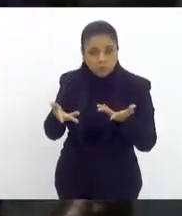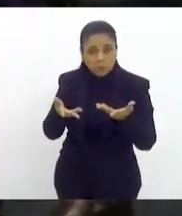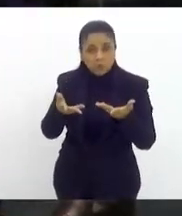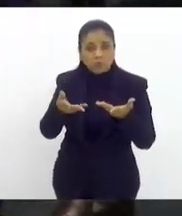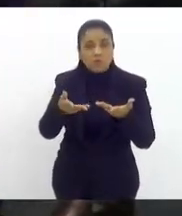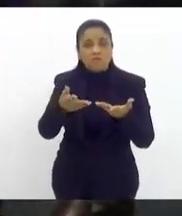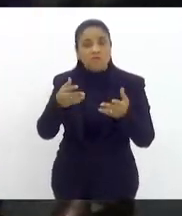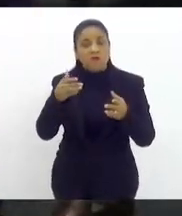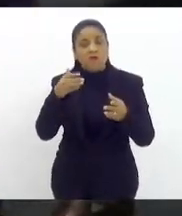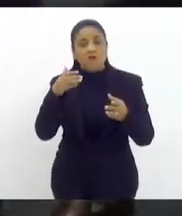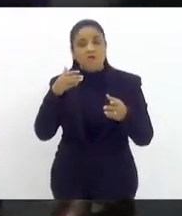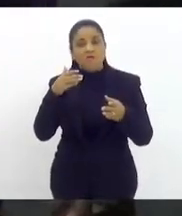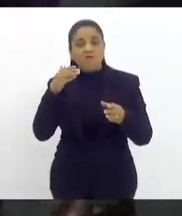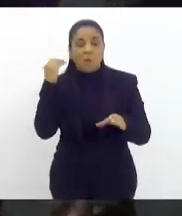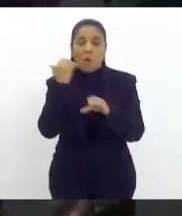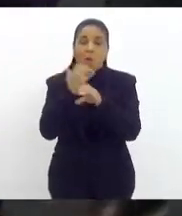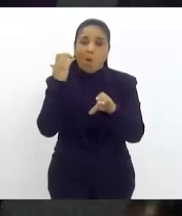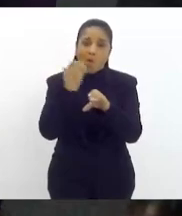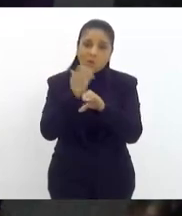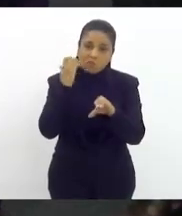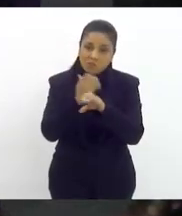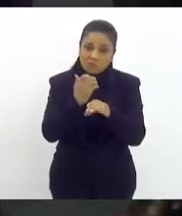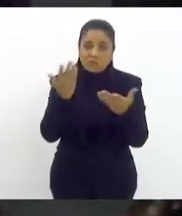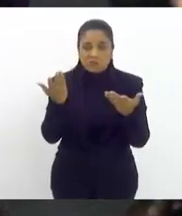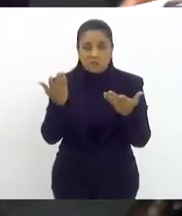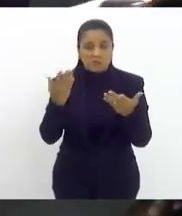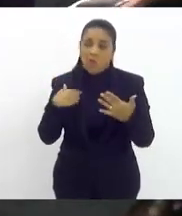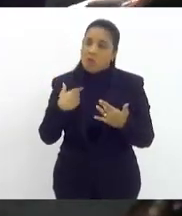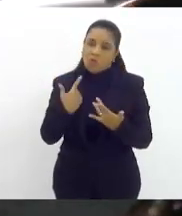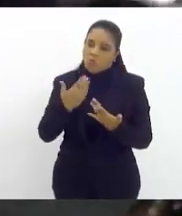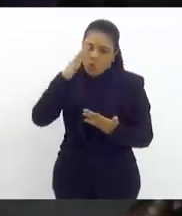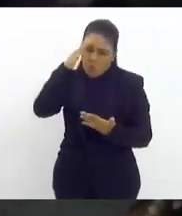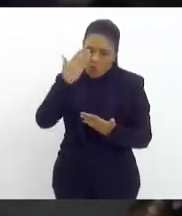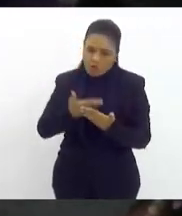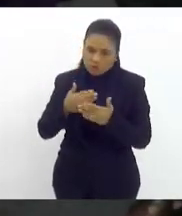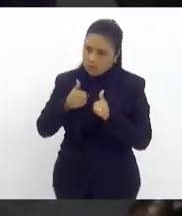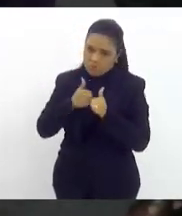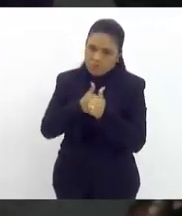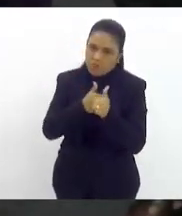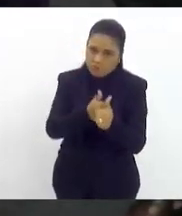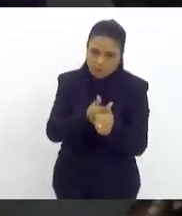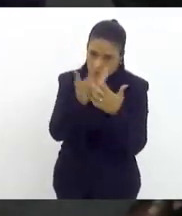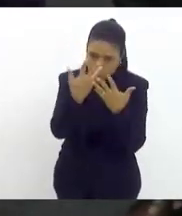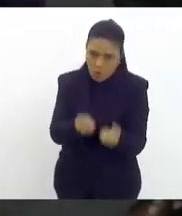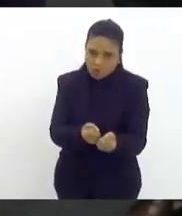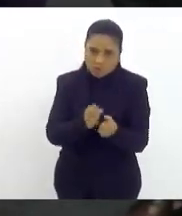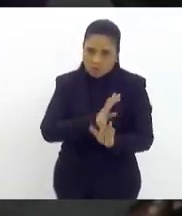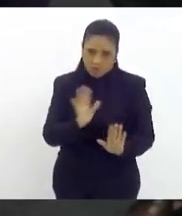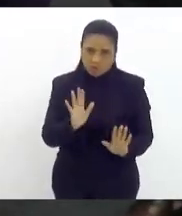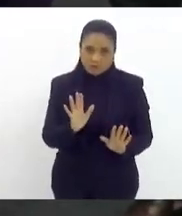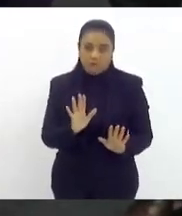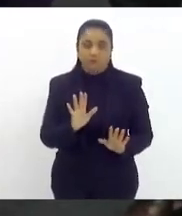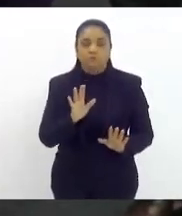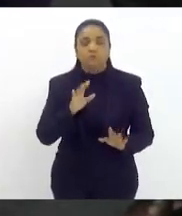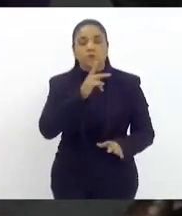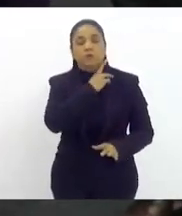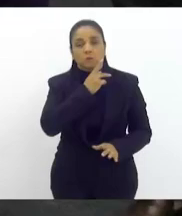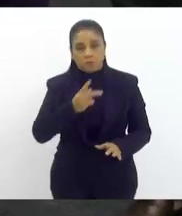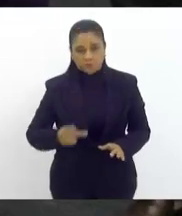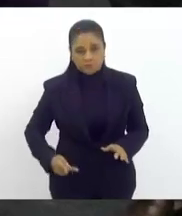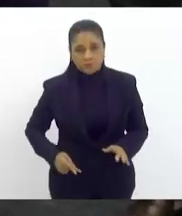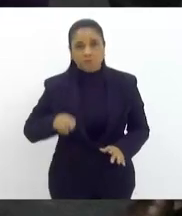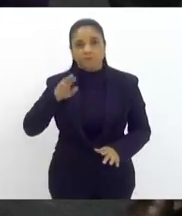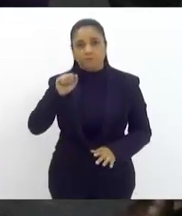Ninguém vai acreditar que tenha havido uma perseguição que seria uma coisa inaceitável. Mas V. Exª, como presidente em